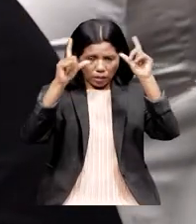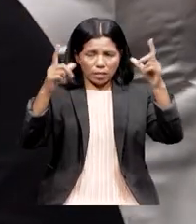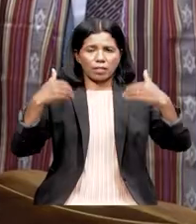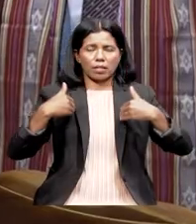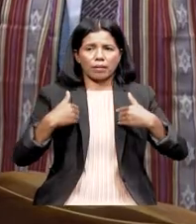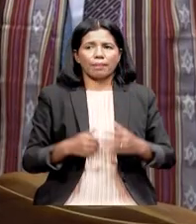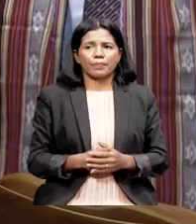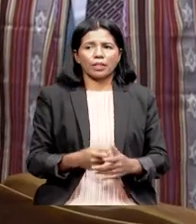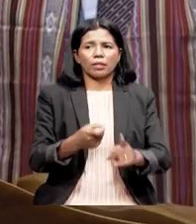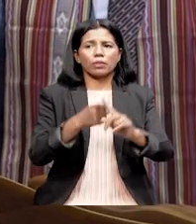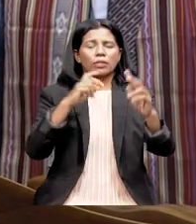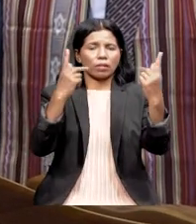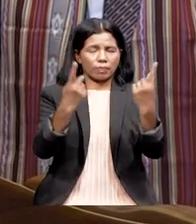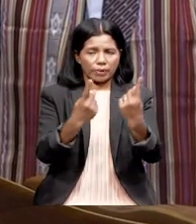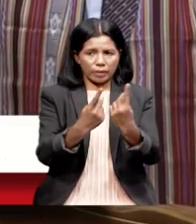sou a companhia